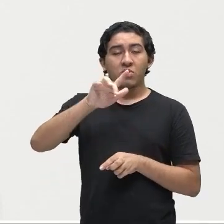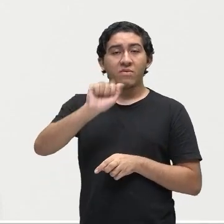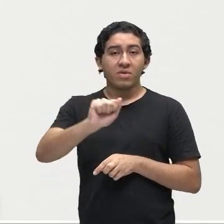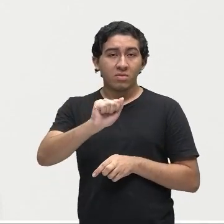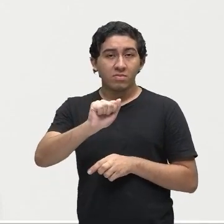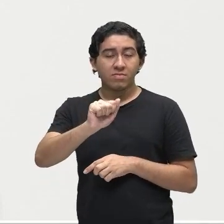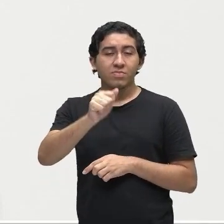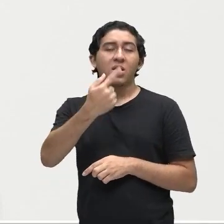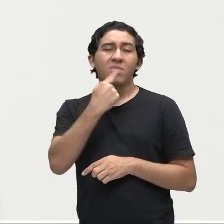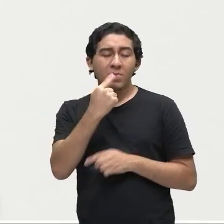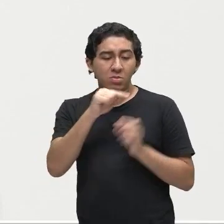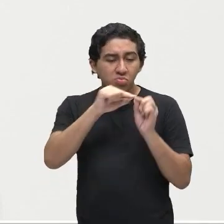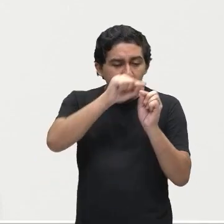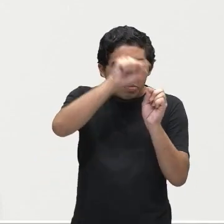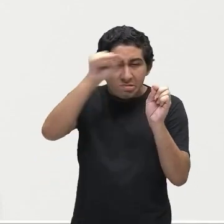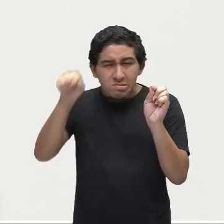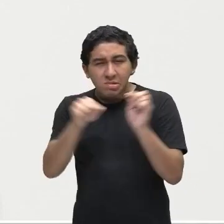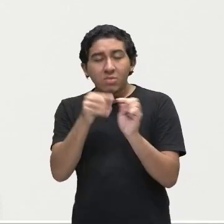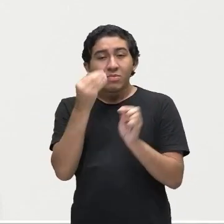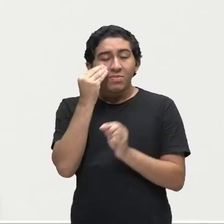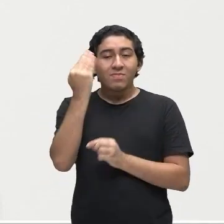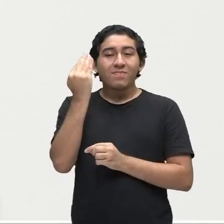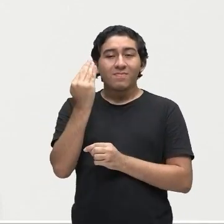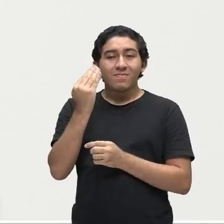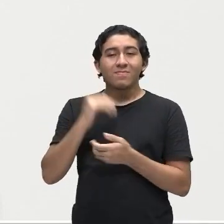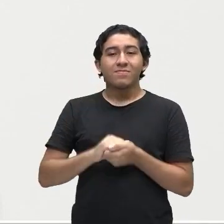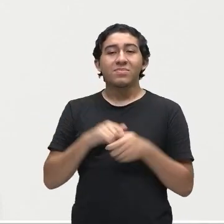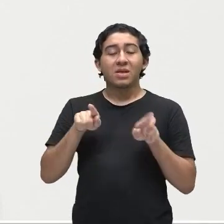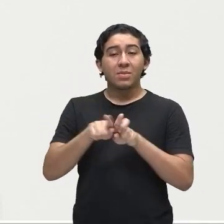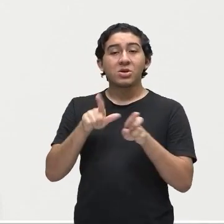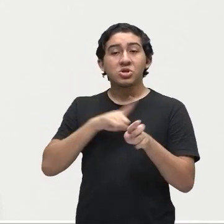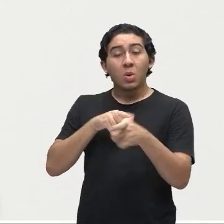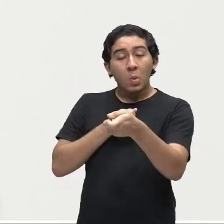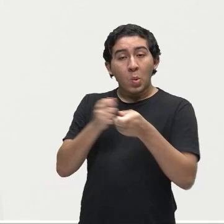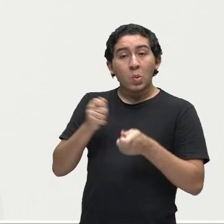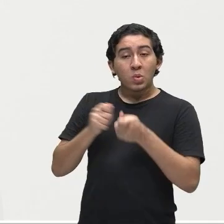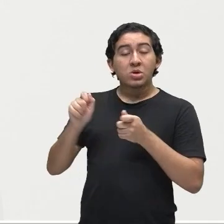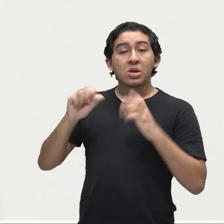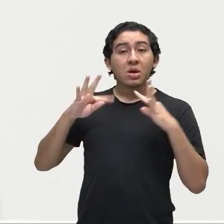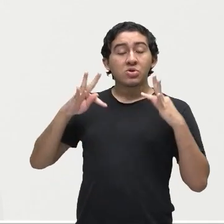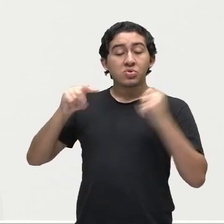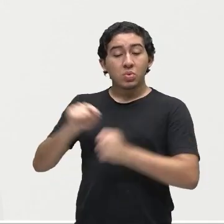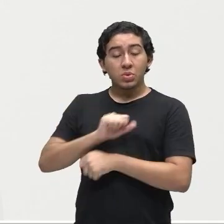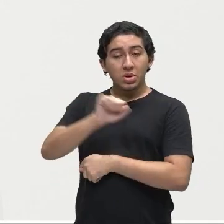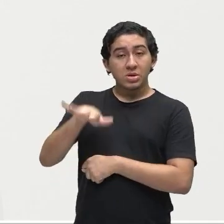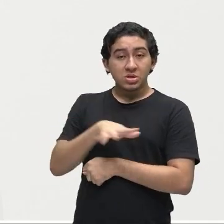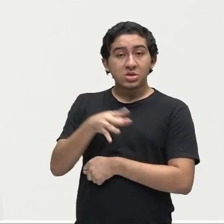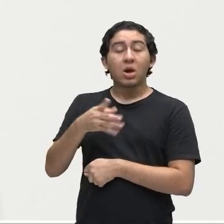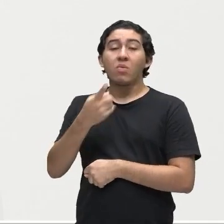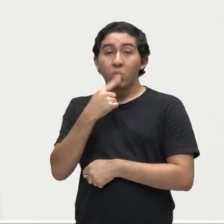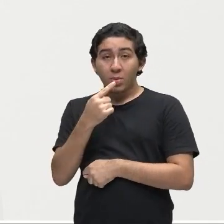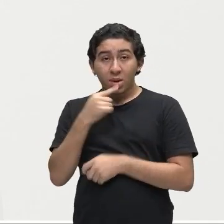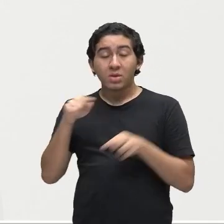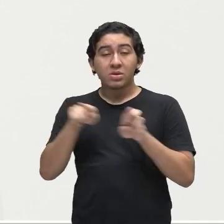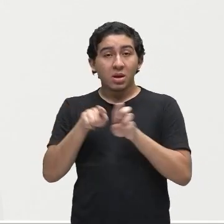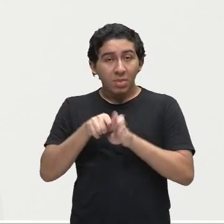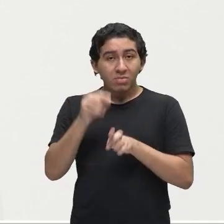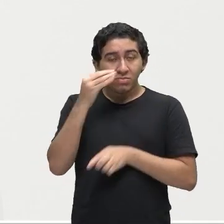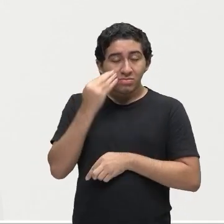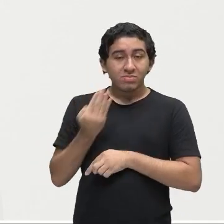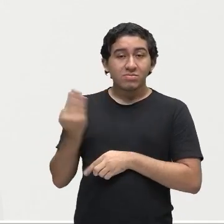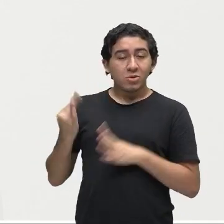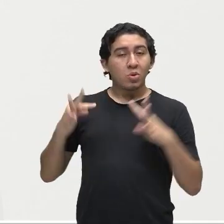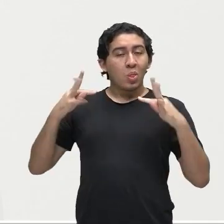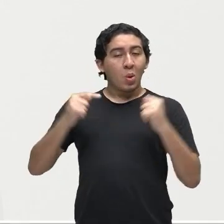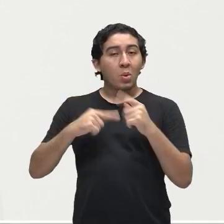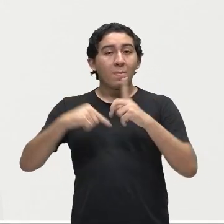todas essas relações comerciais estabelecidas aqui, ó, nessa região. Então, tudo que era de produto que circulava